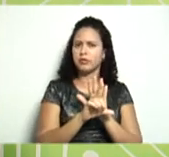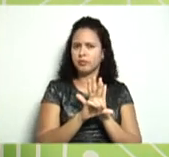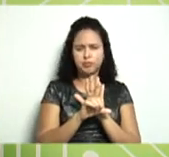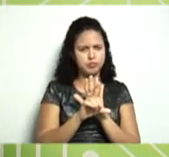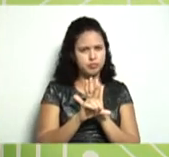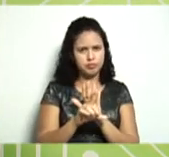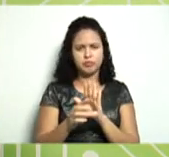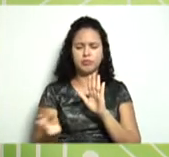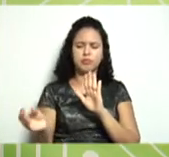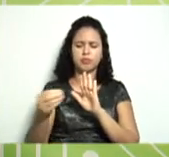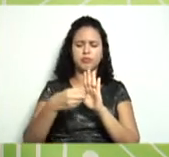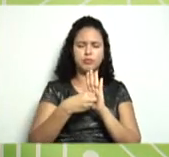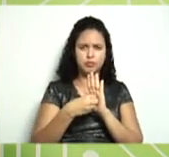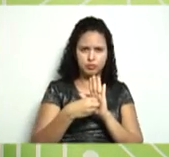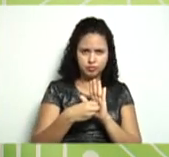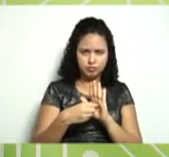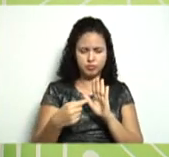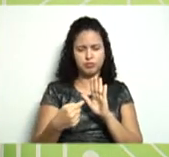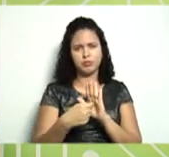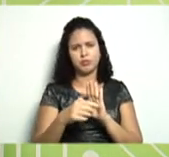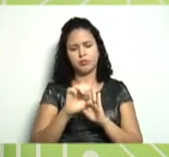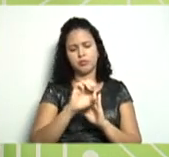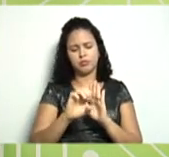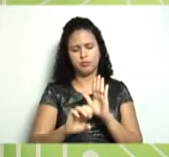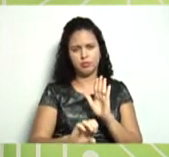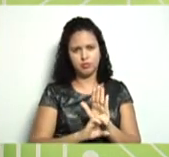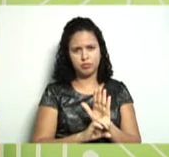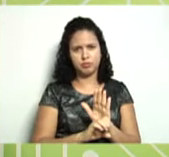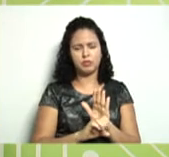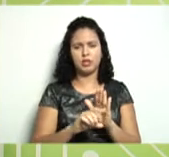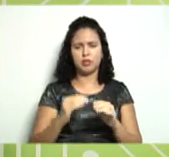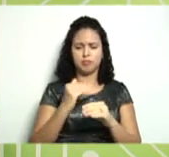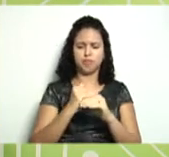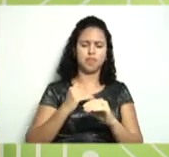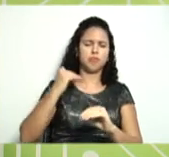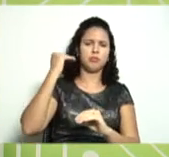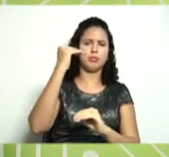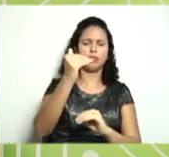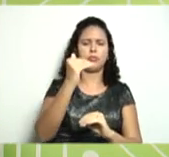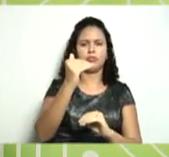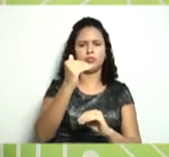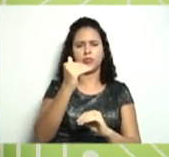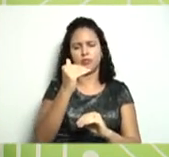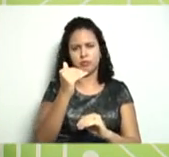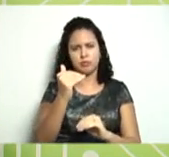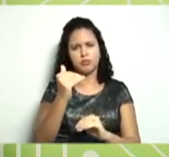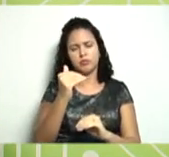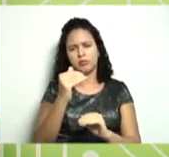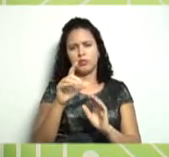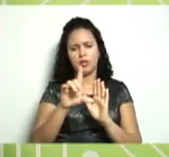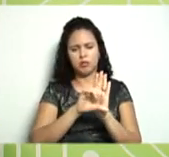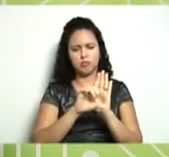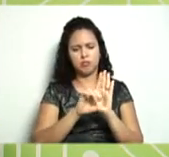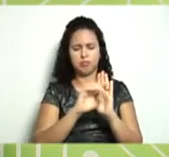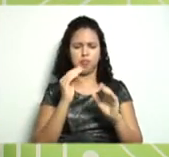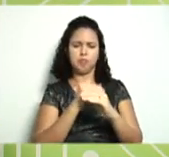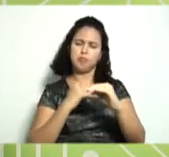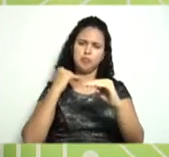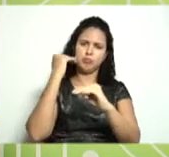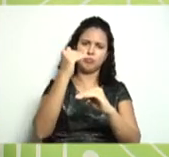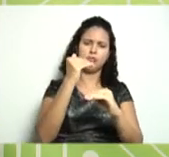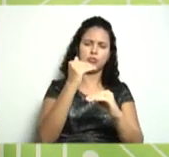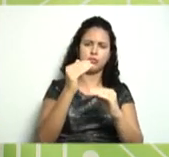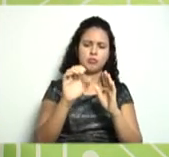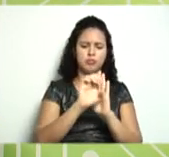lá em nossas outras aulas que o estatuto, ele sobressai até sobre determinadas normas. Então, o que